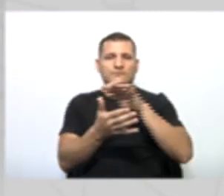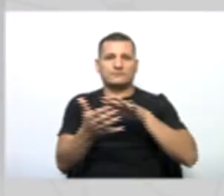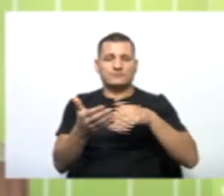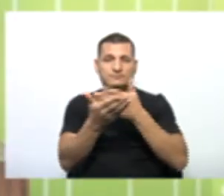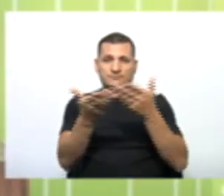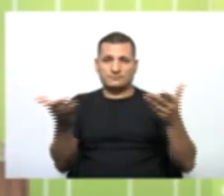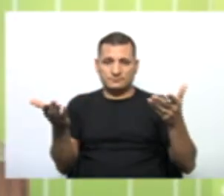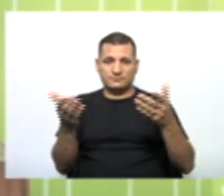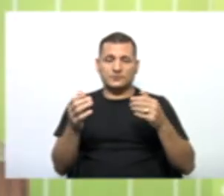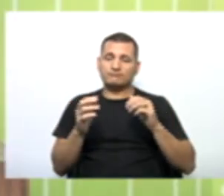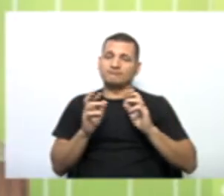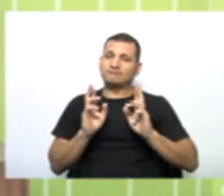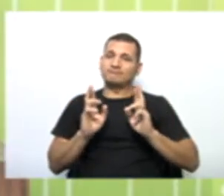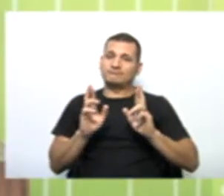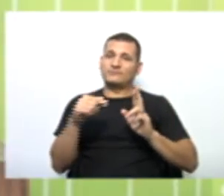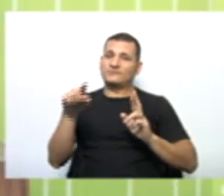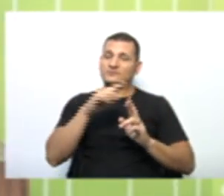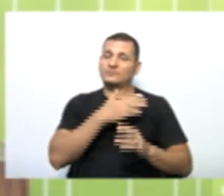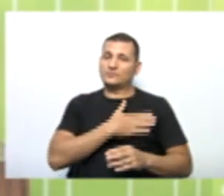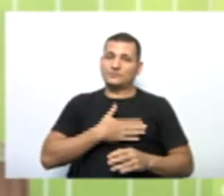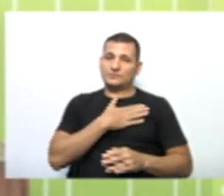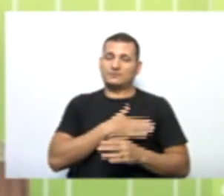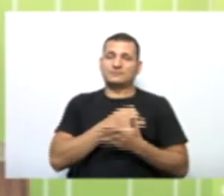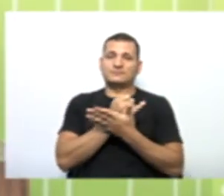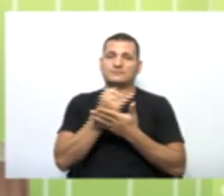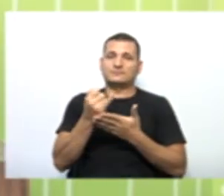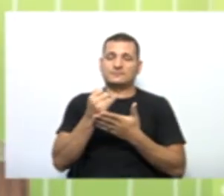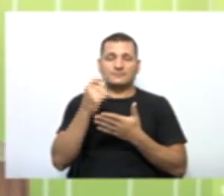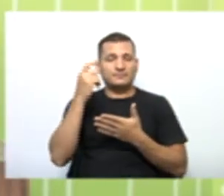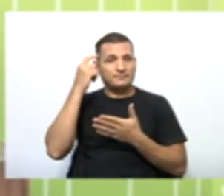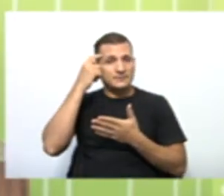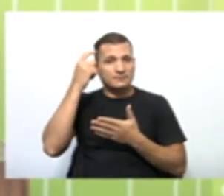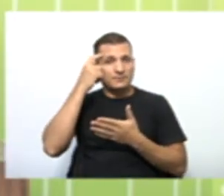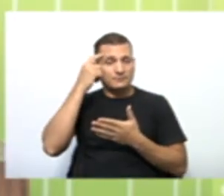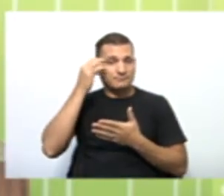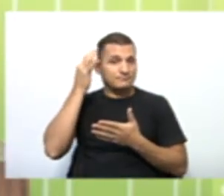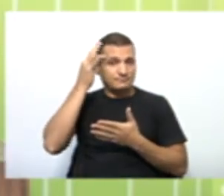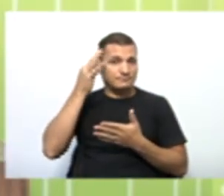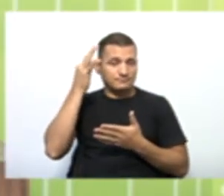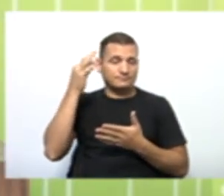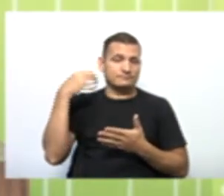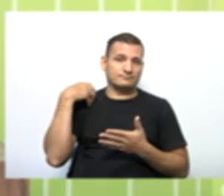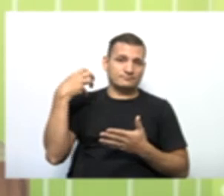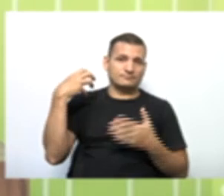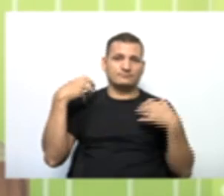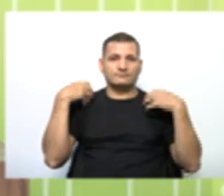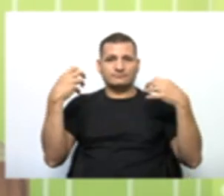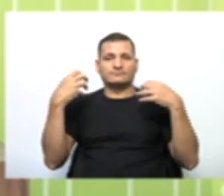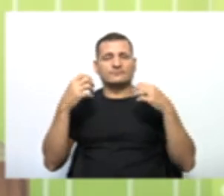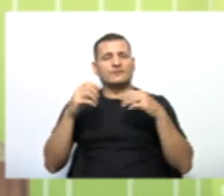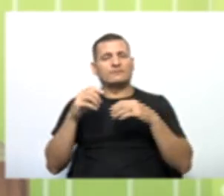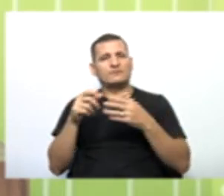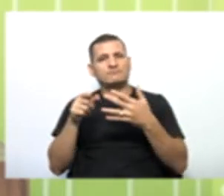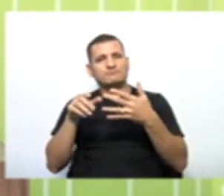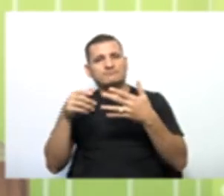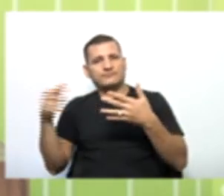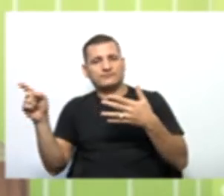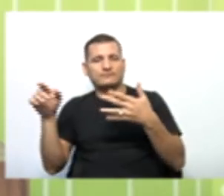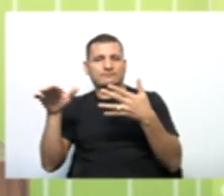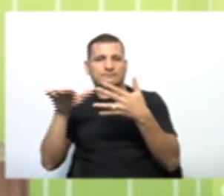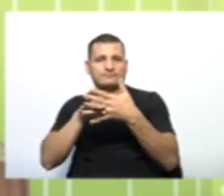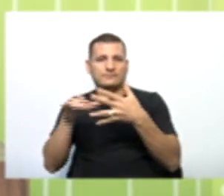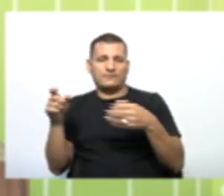vocês, espero que tenham curtido essa introdução ao pensamento filosófico do Sócrates e do Aristóteles, e daqui a pouquinho a gente volta